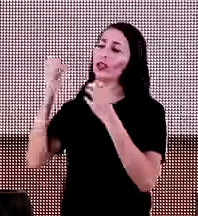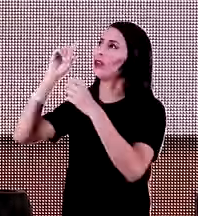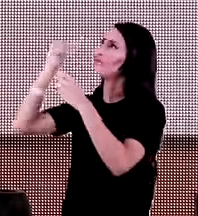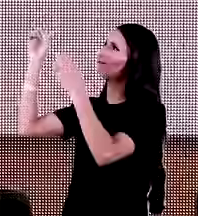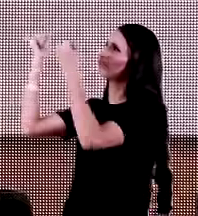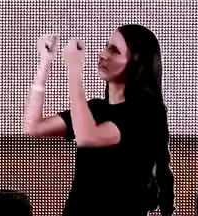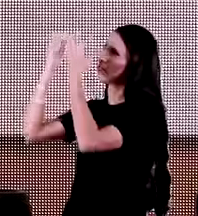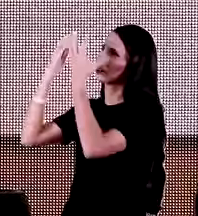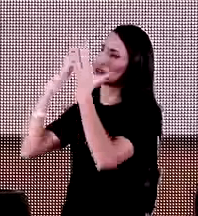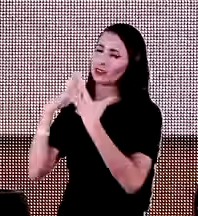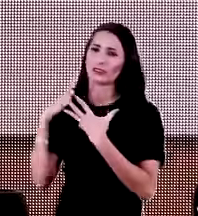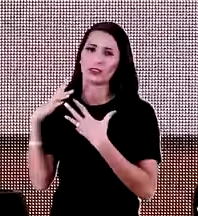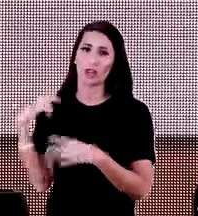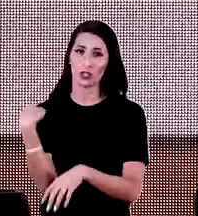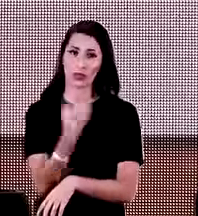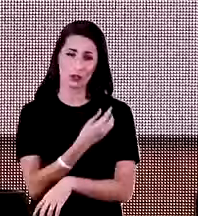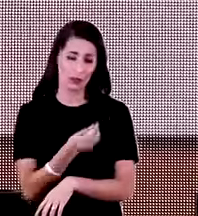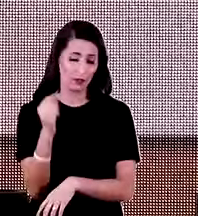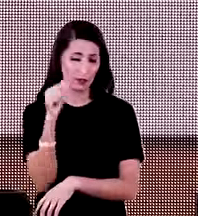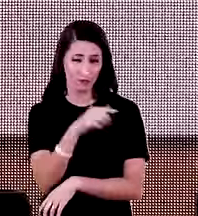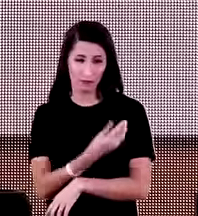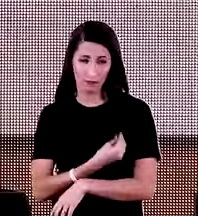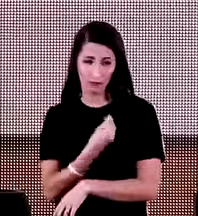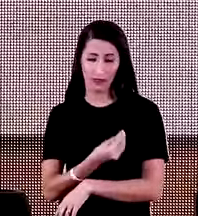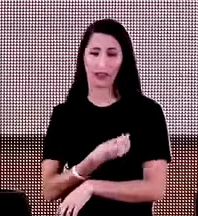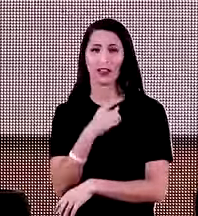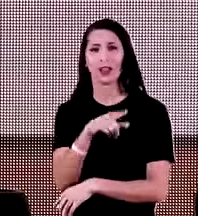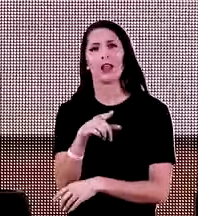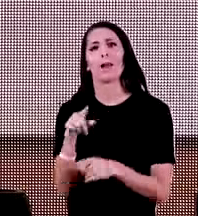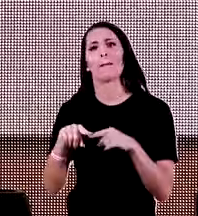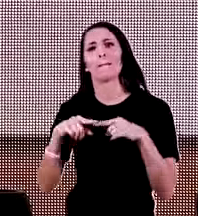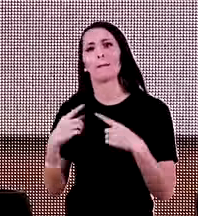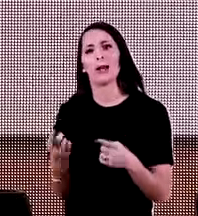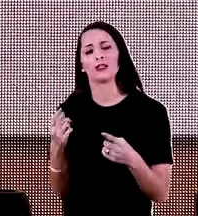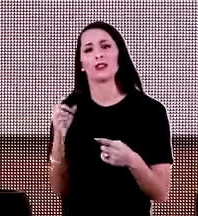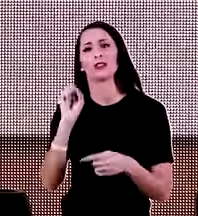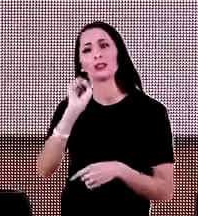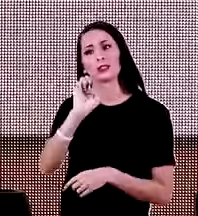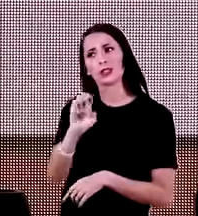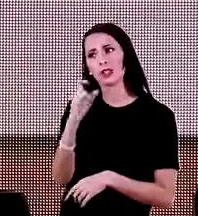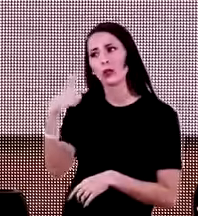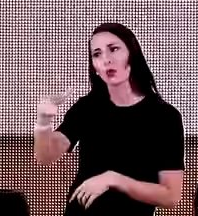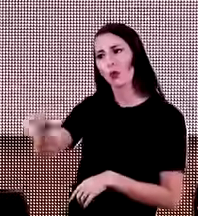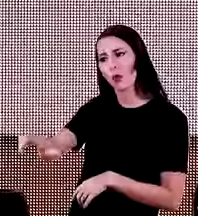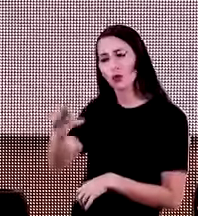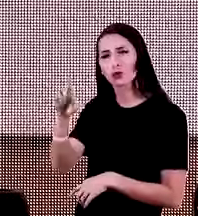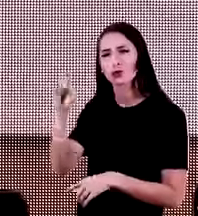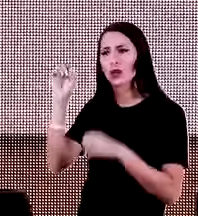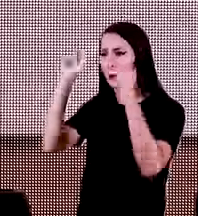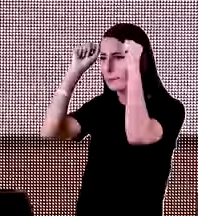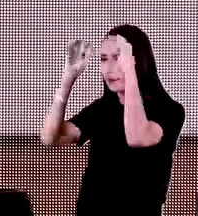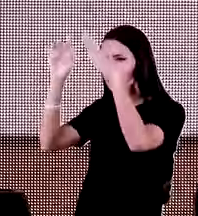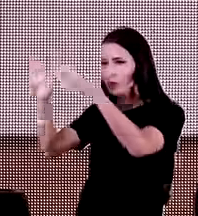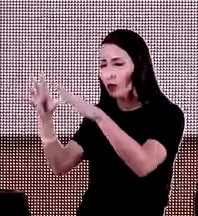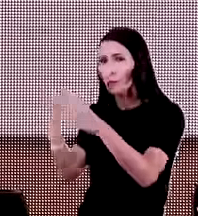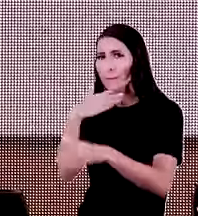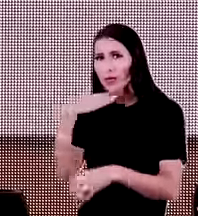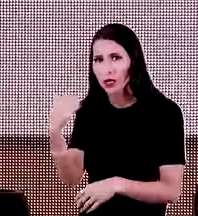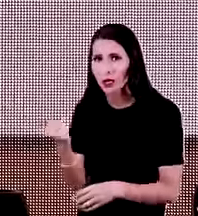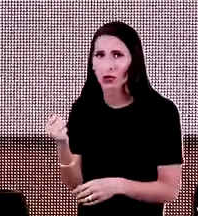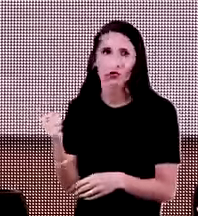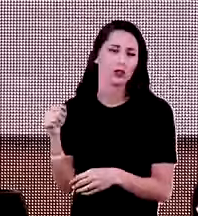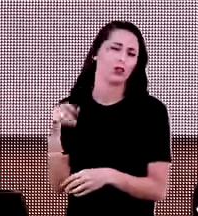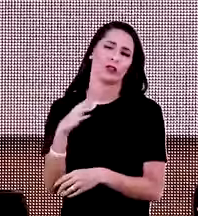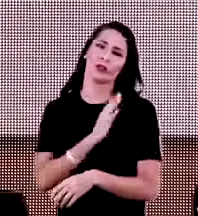na vida do outro. Mas se for maior do que é na vida dela, o coração é tomado por tristeza.